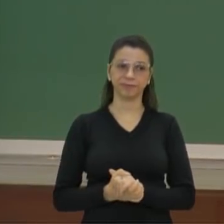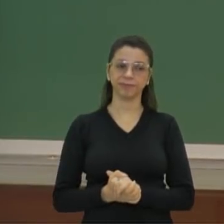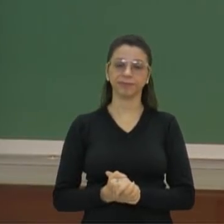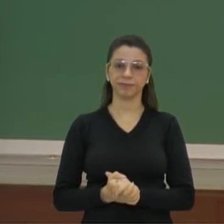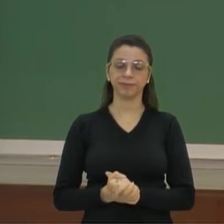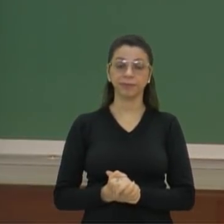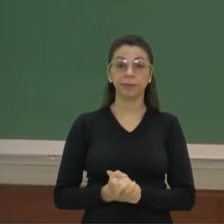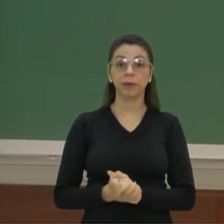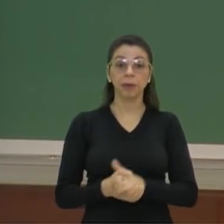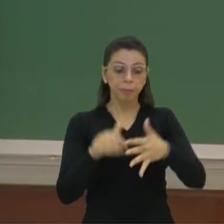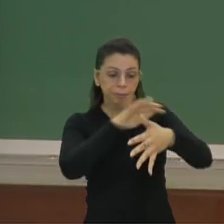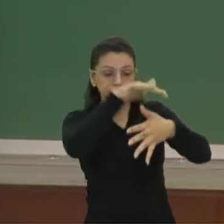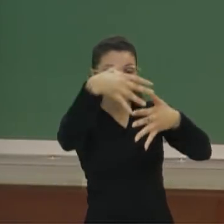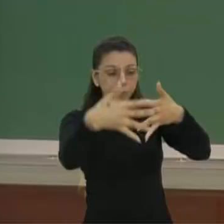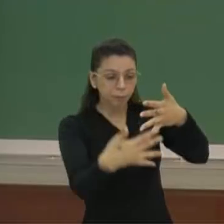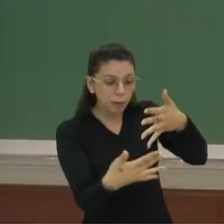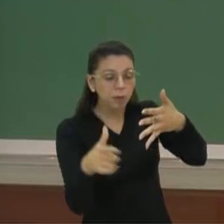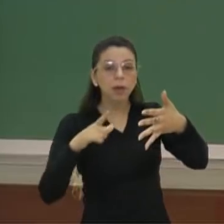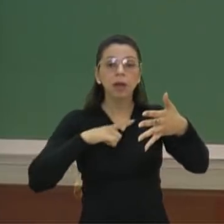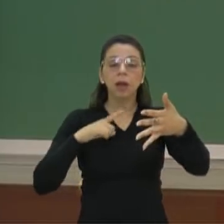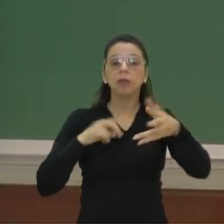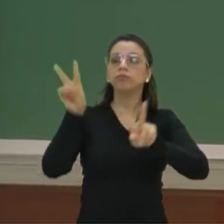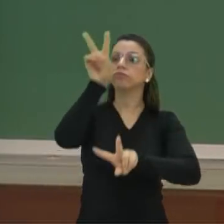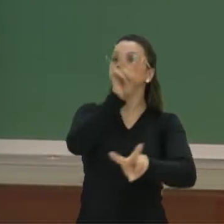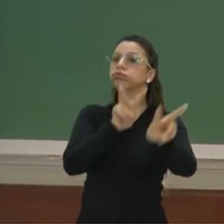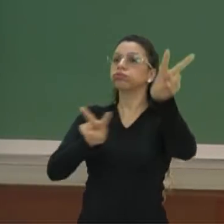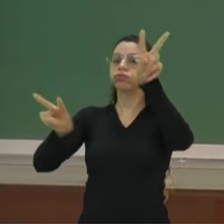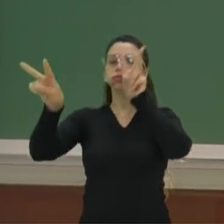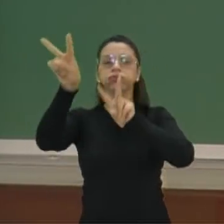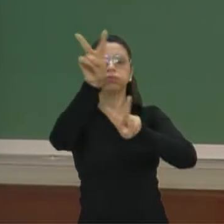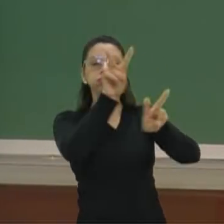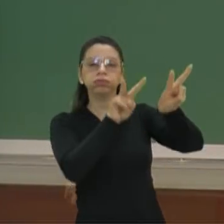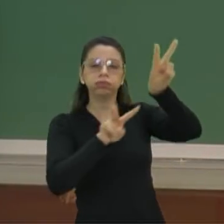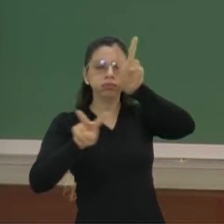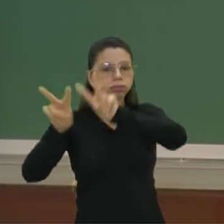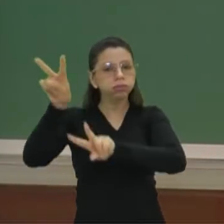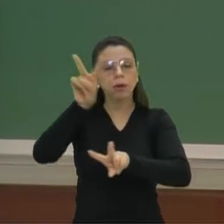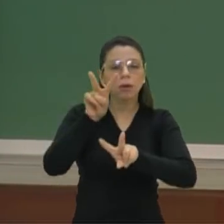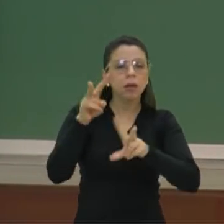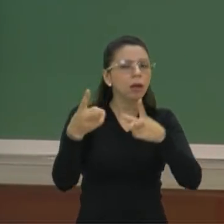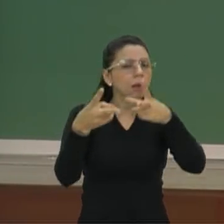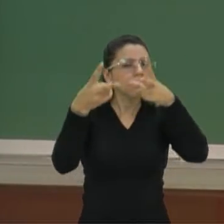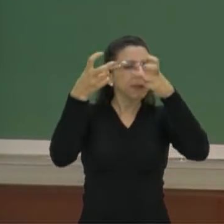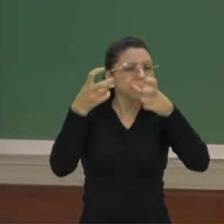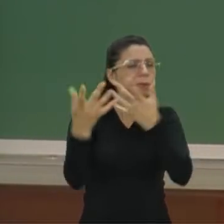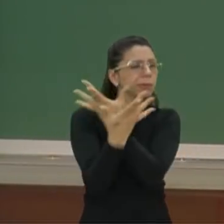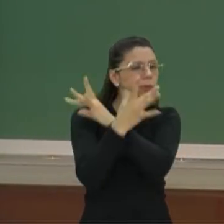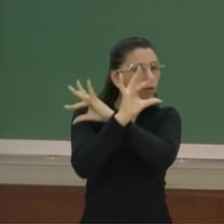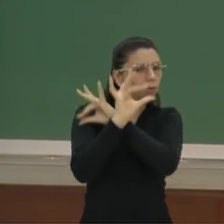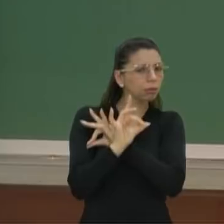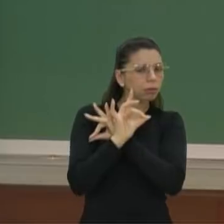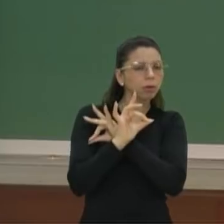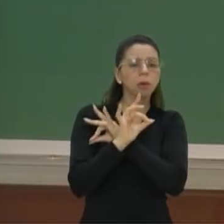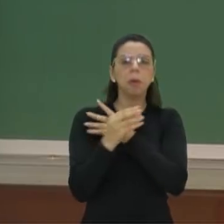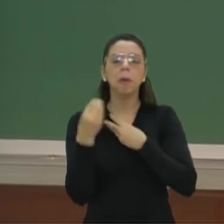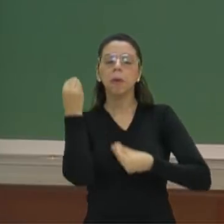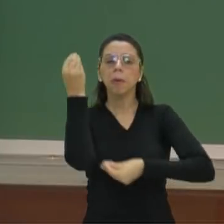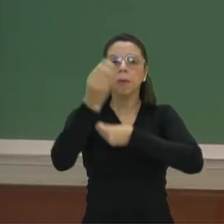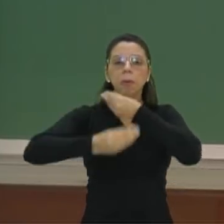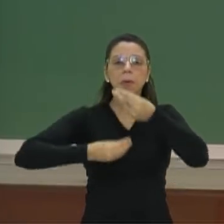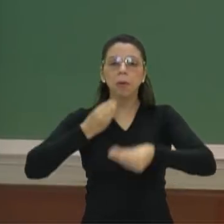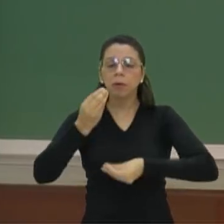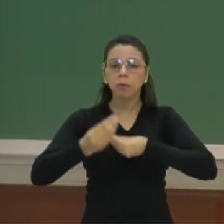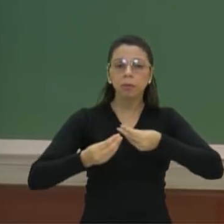A Libras é uma língua gestual visual. Percebam, Elaine, enquanto eu vou conversando, como ela